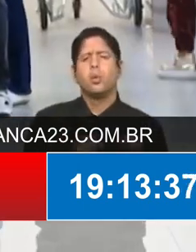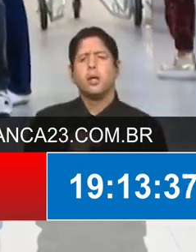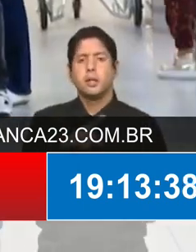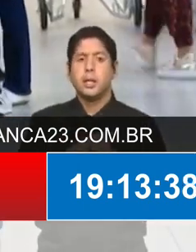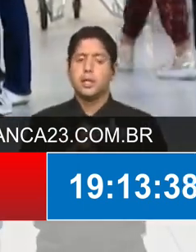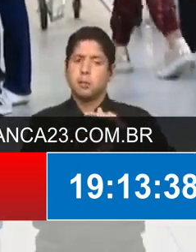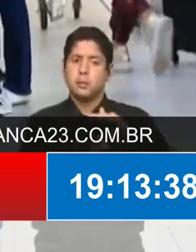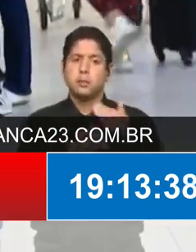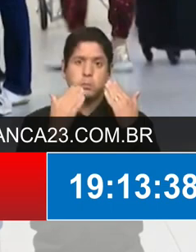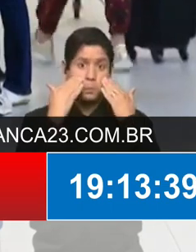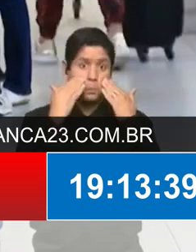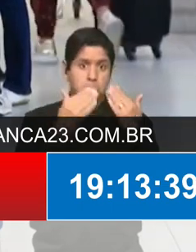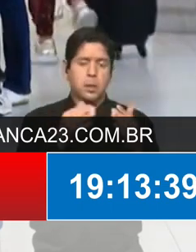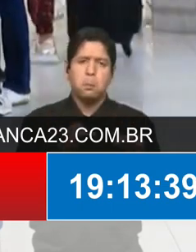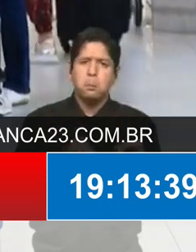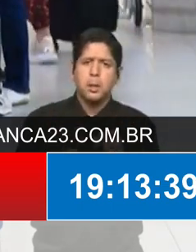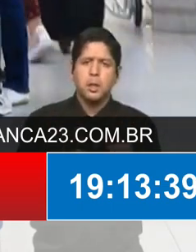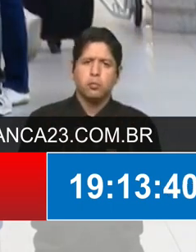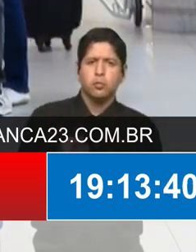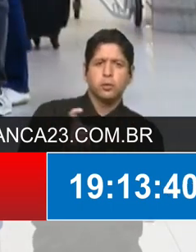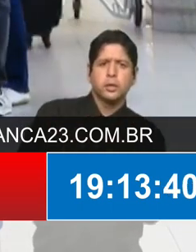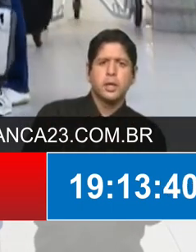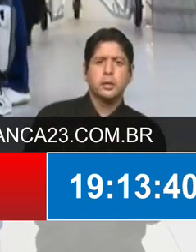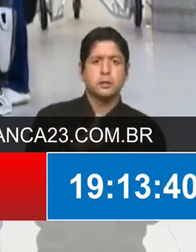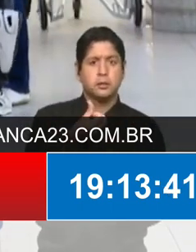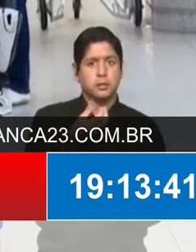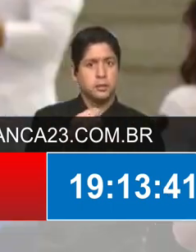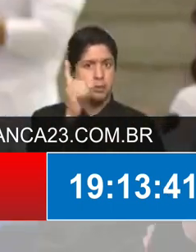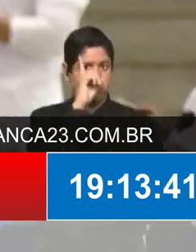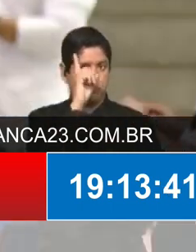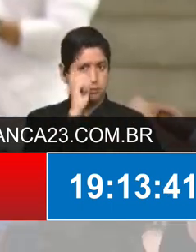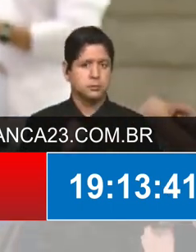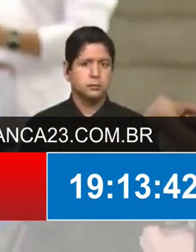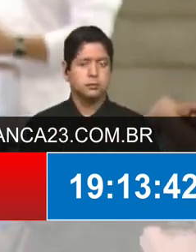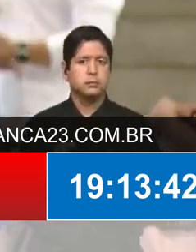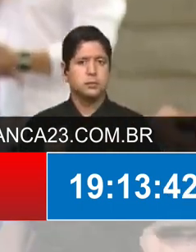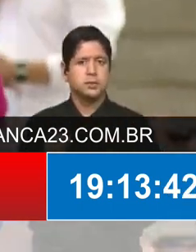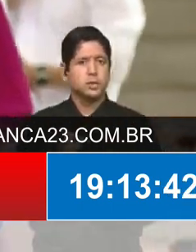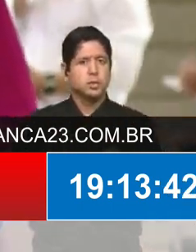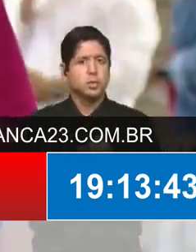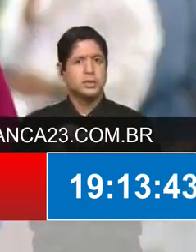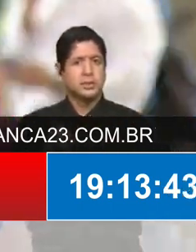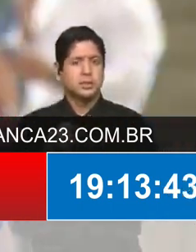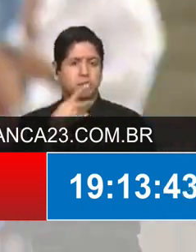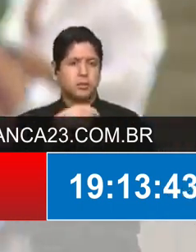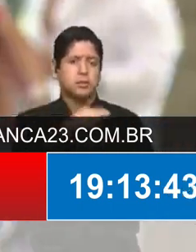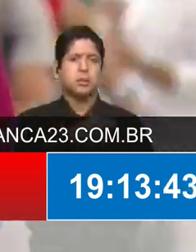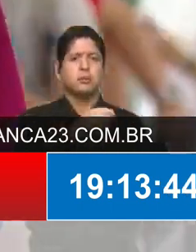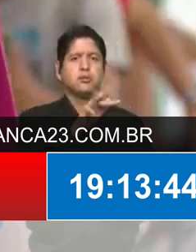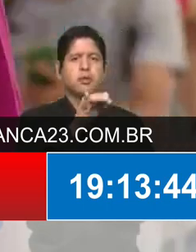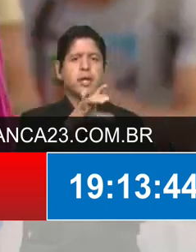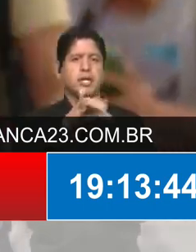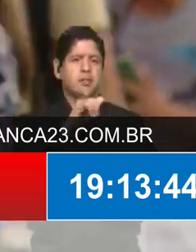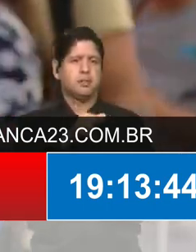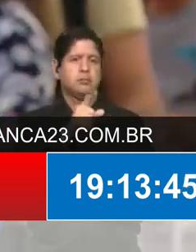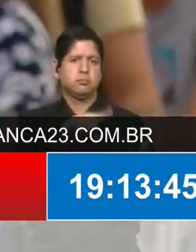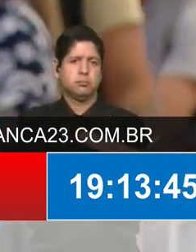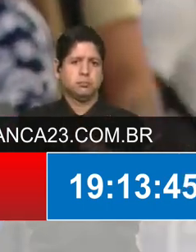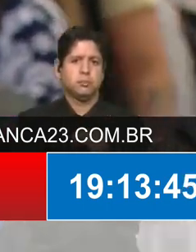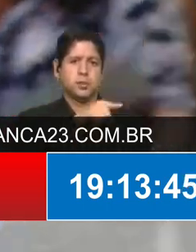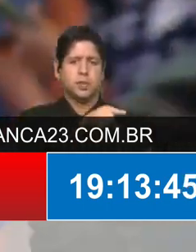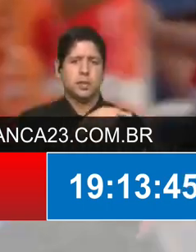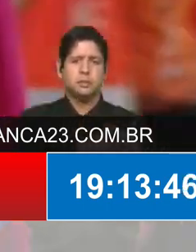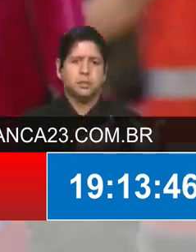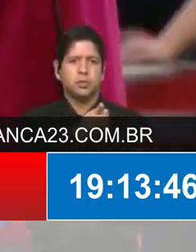devem apresentar um plano de recuperação em 60 dias. Do contrário, será declarada a falência da 123 Milhas.